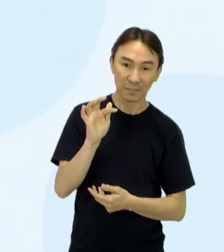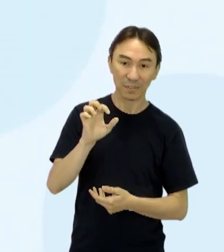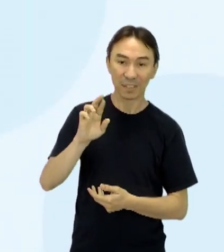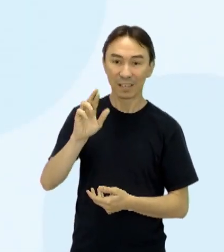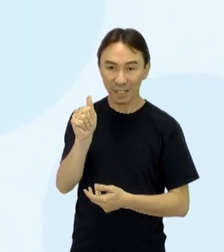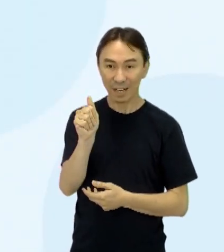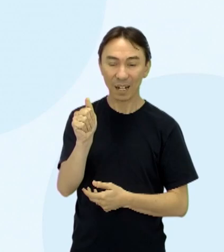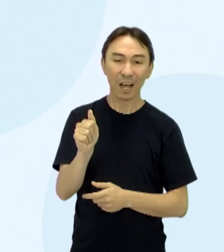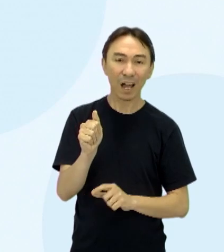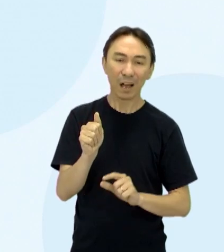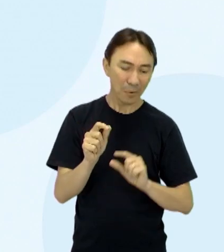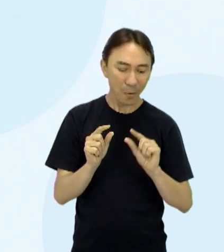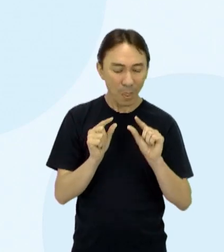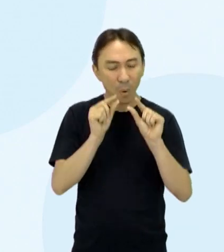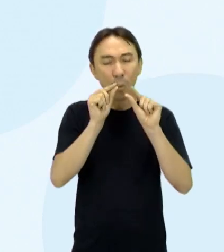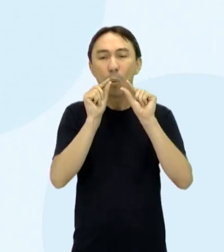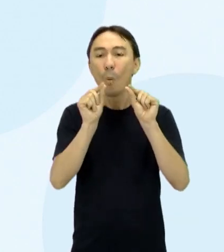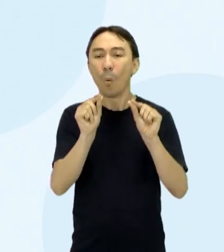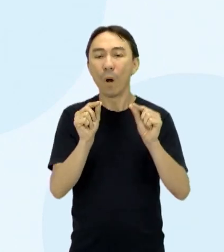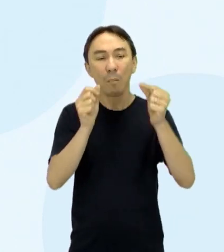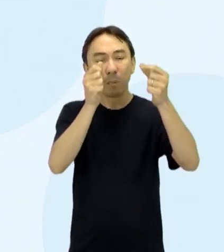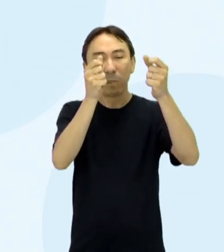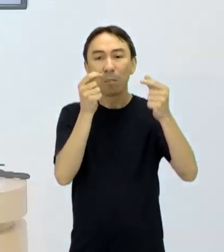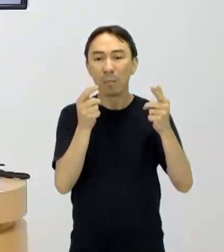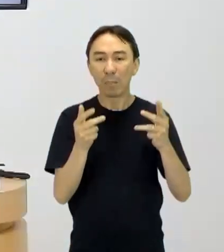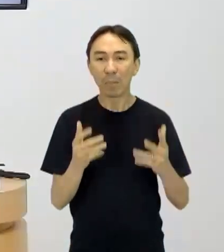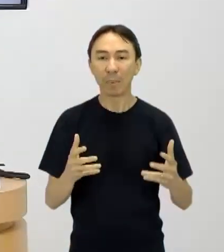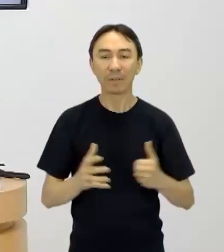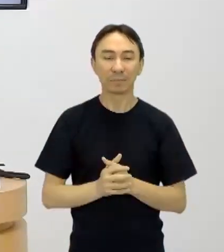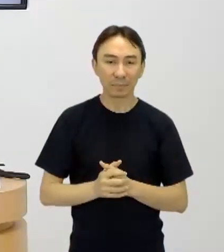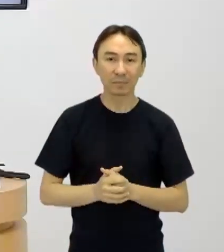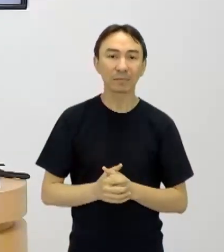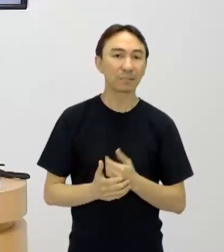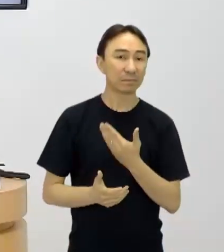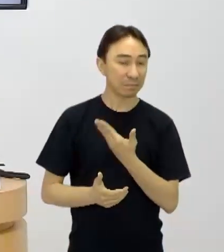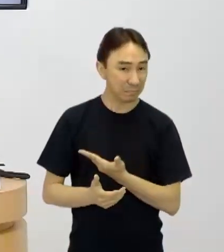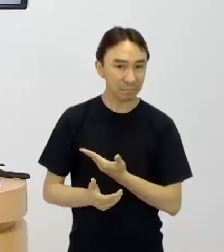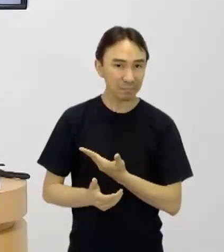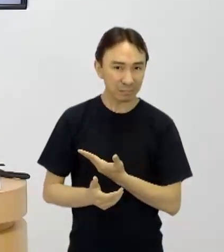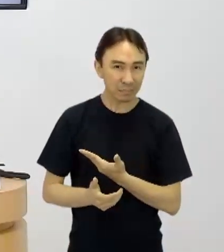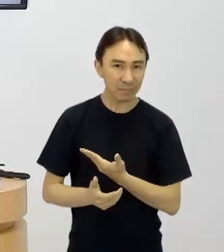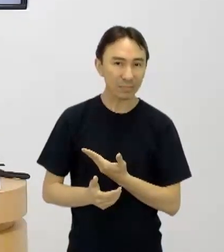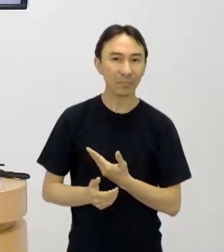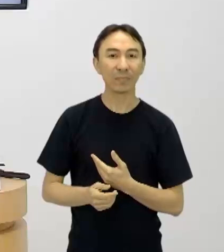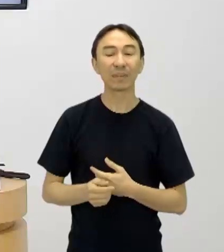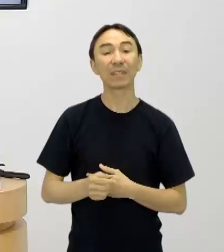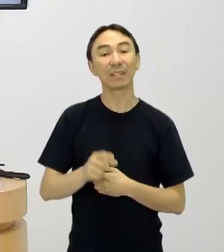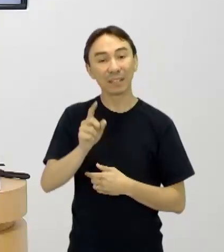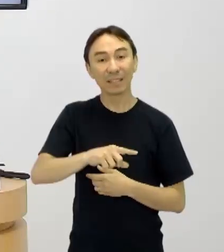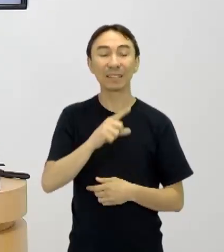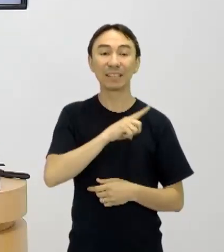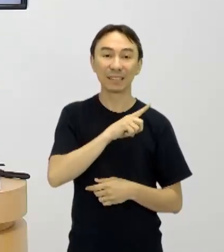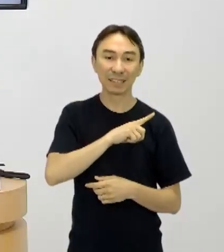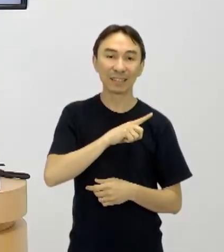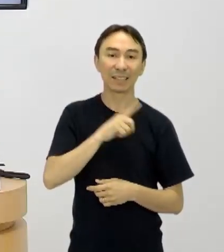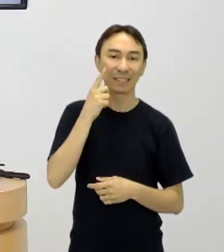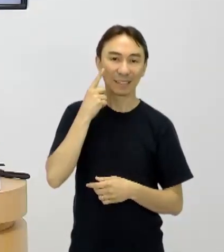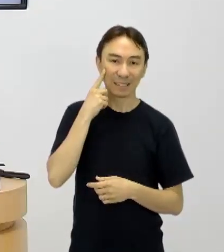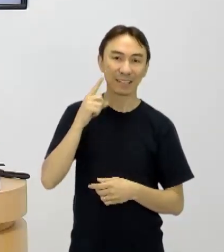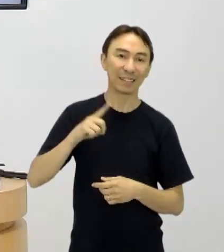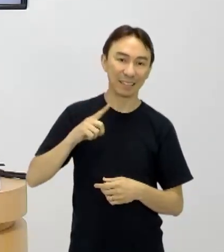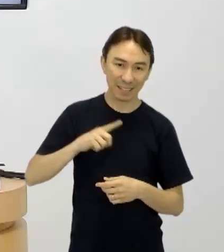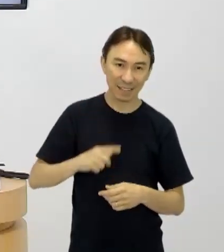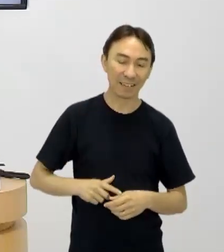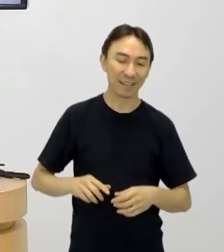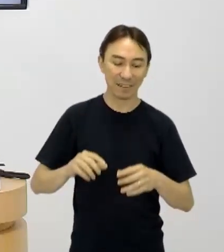características ali da litosfera, como o Edjoel gosta de falar, né, Edjoel, como que é? A gente fala litosfera, sempre que a gente fala esfera,